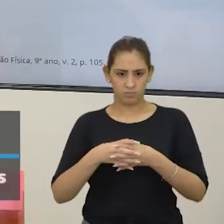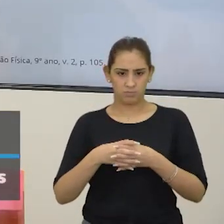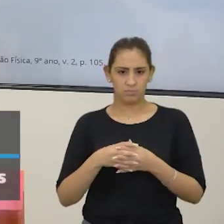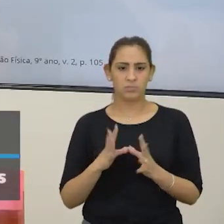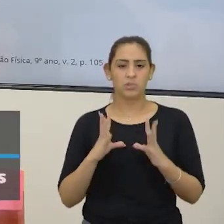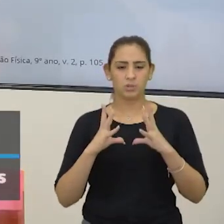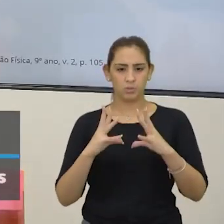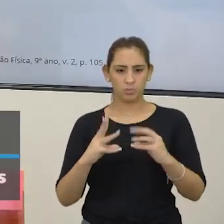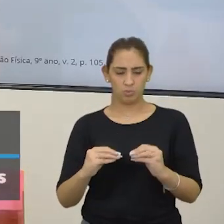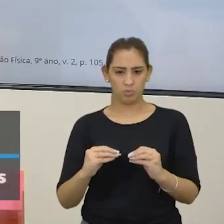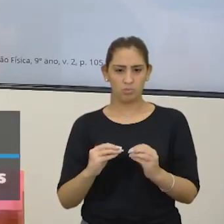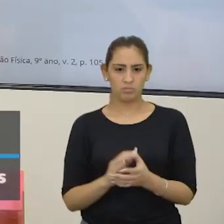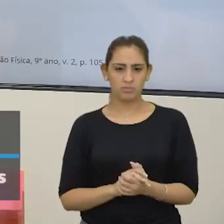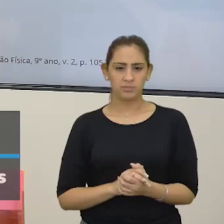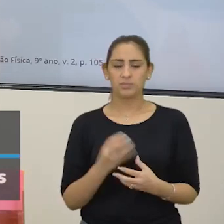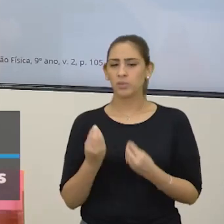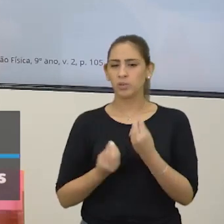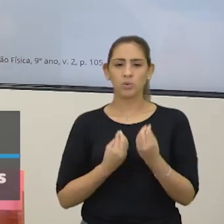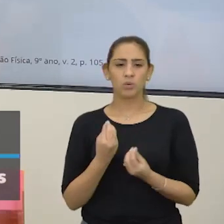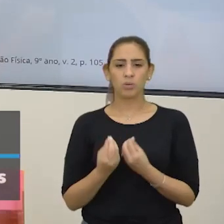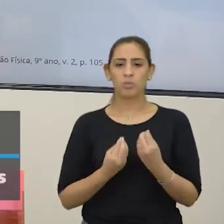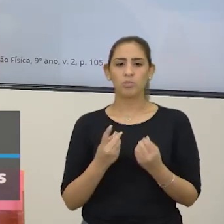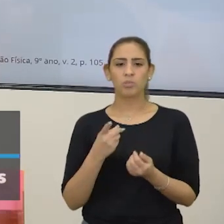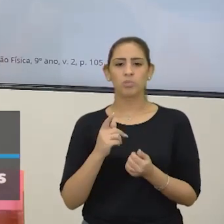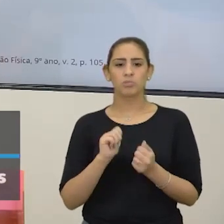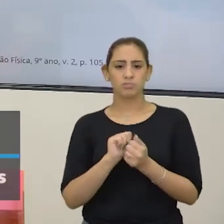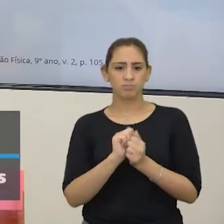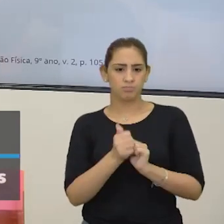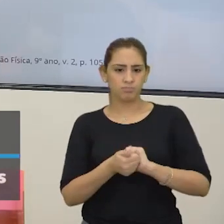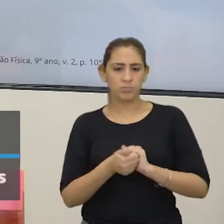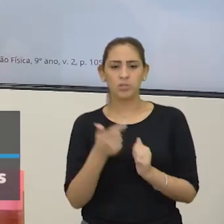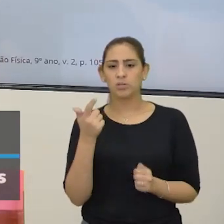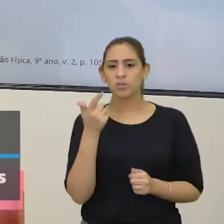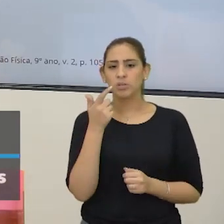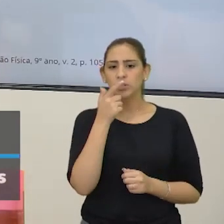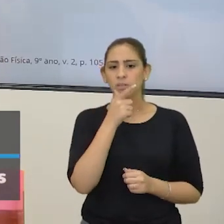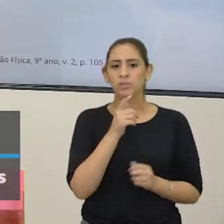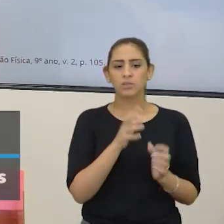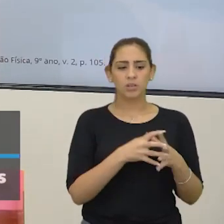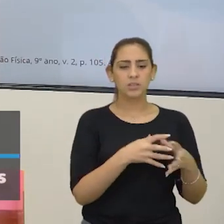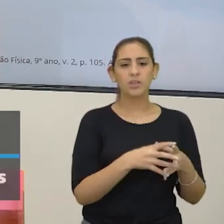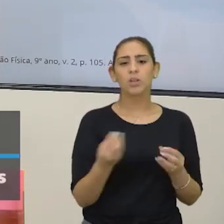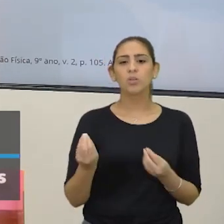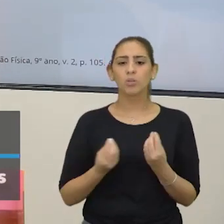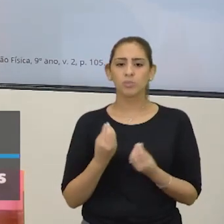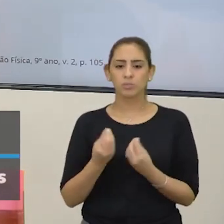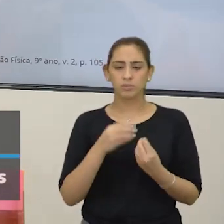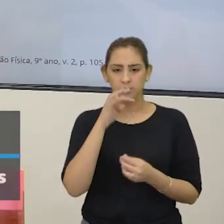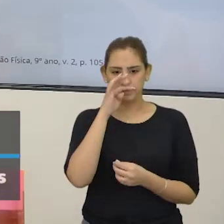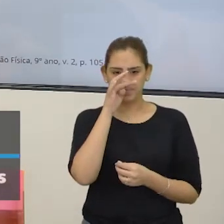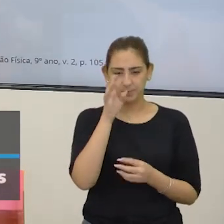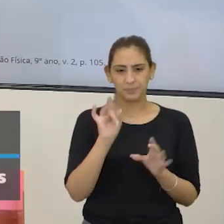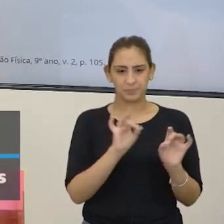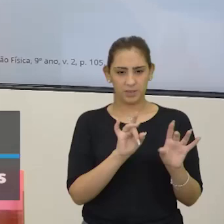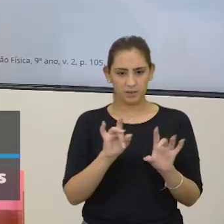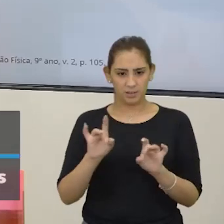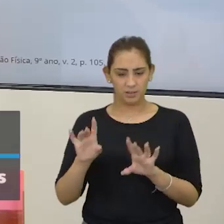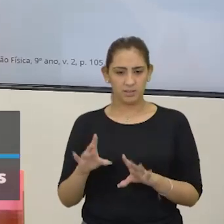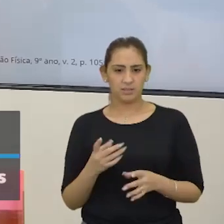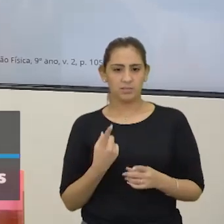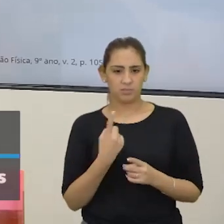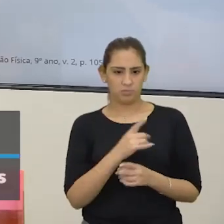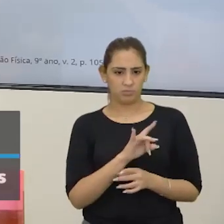são estudos. Então, como que os atletas serão classificados? Sempre, cada modalidade